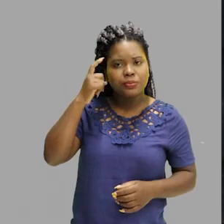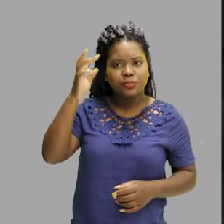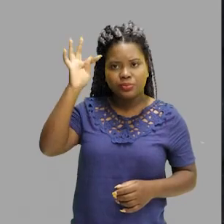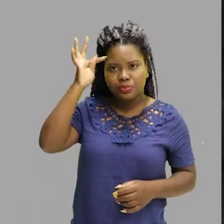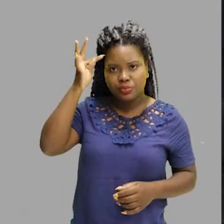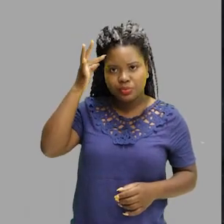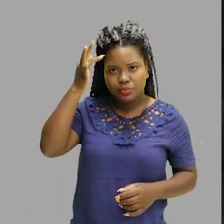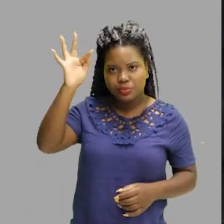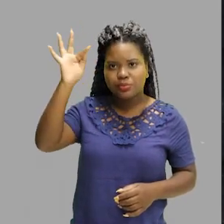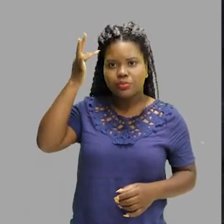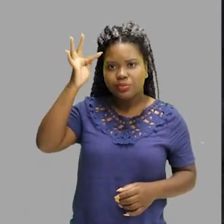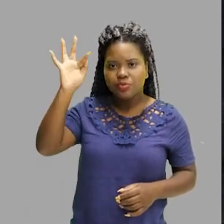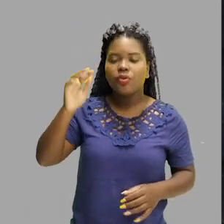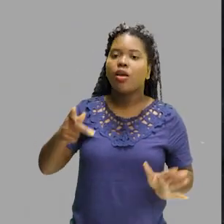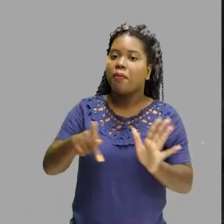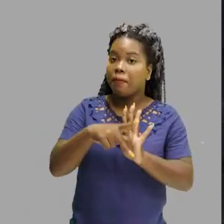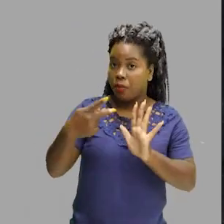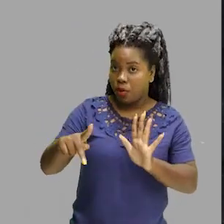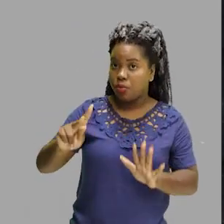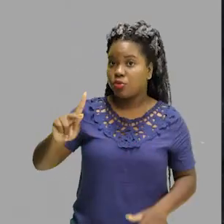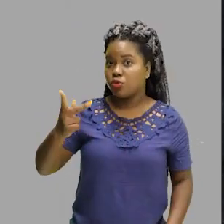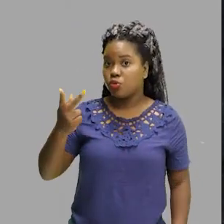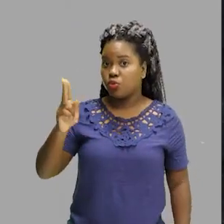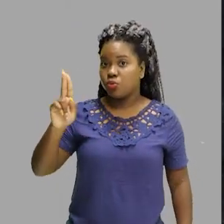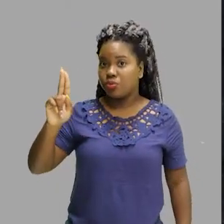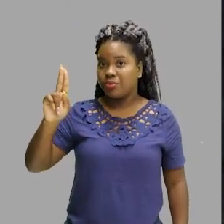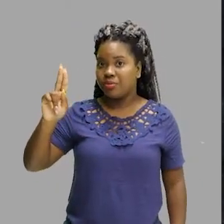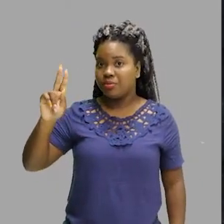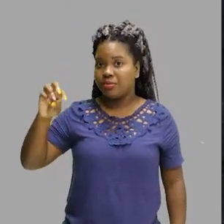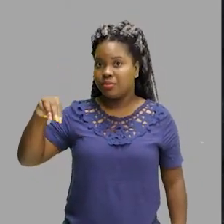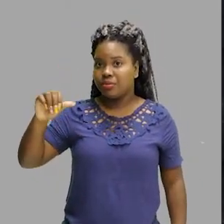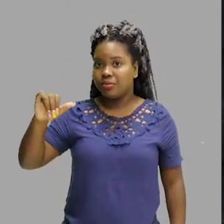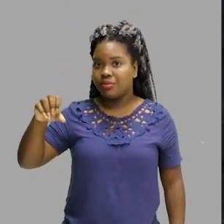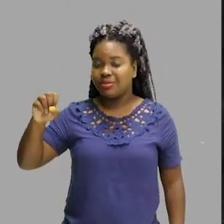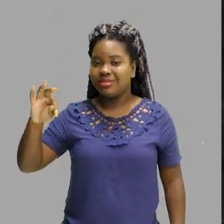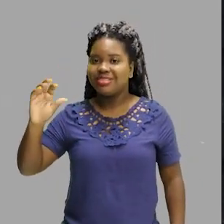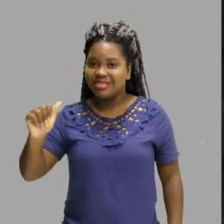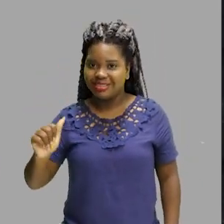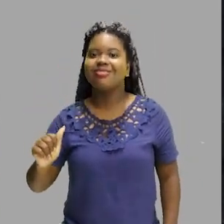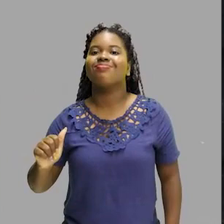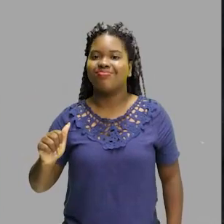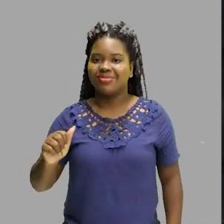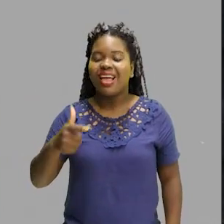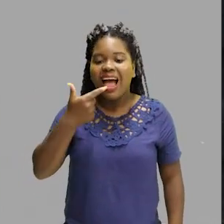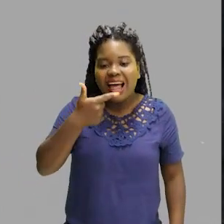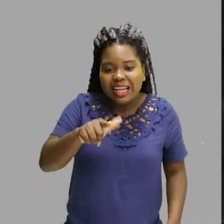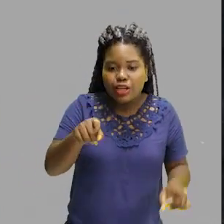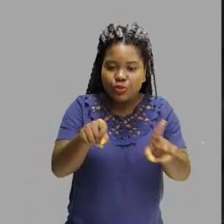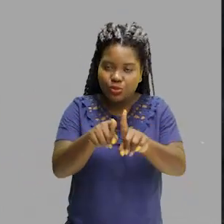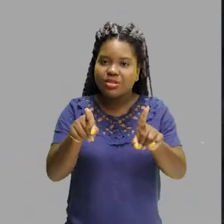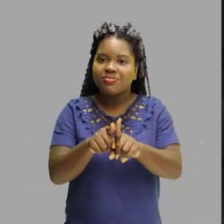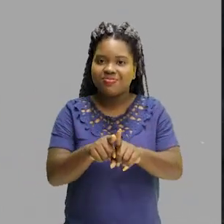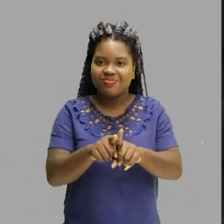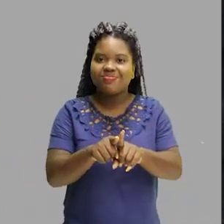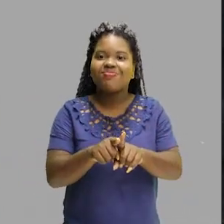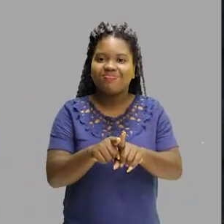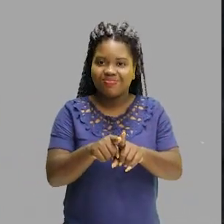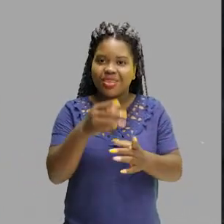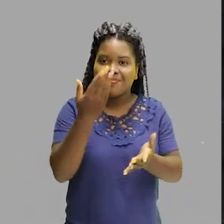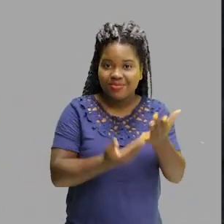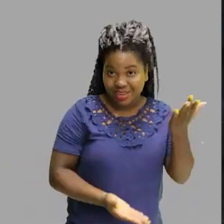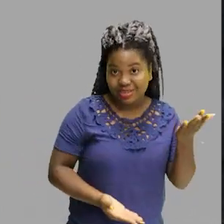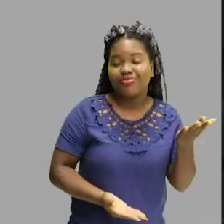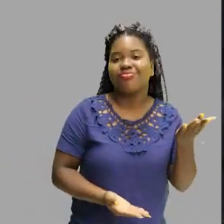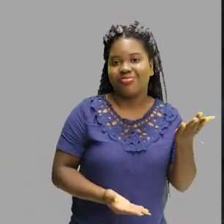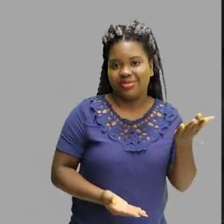filosofias humanistas, a língua também vai deixar de ser usada. Então, eu deixo de usar o latim e vou usar a língua do povo, a língua